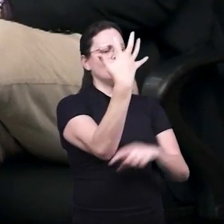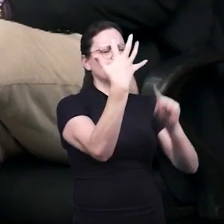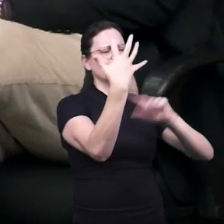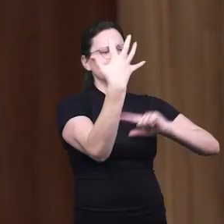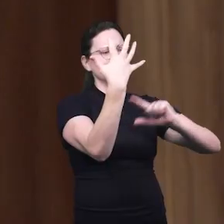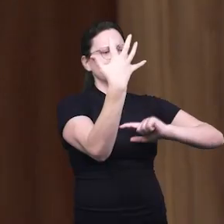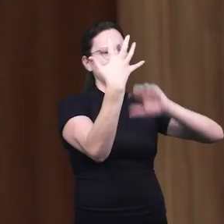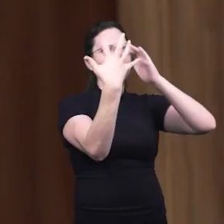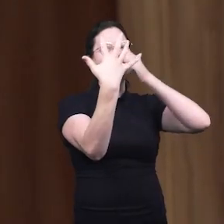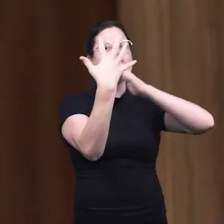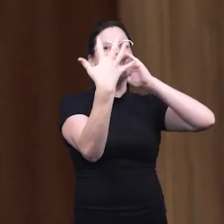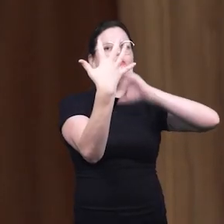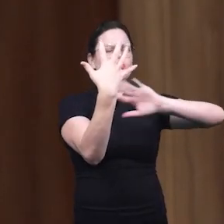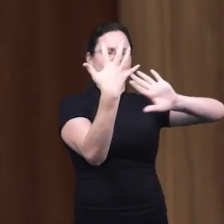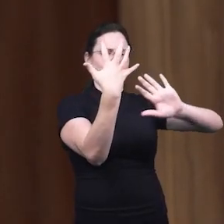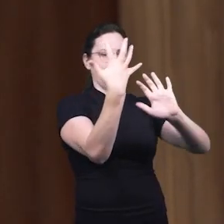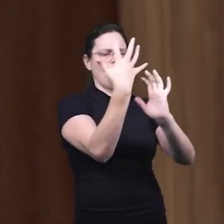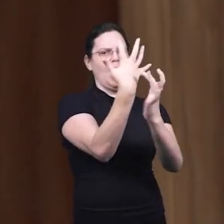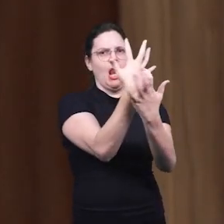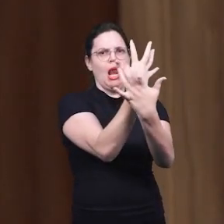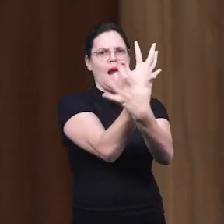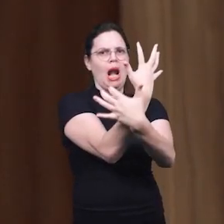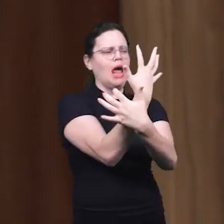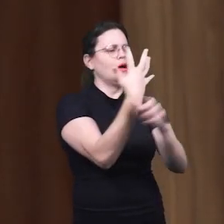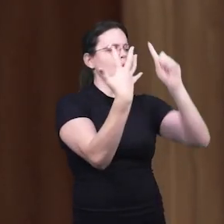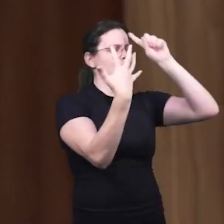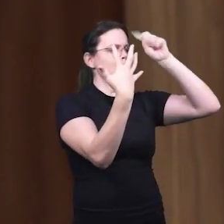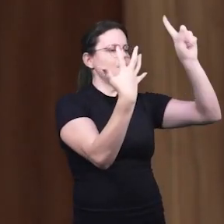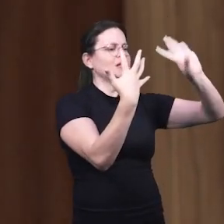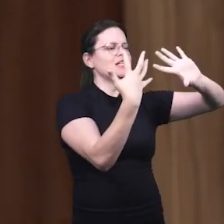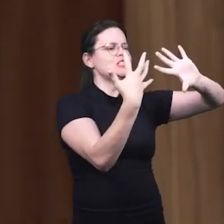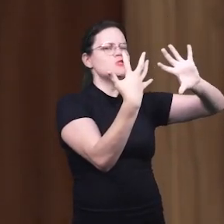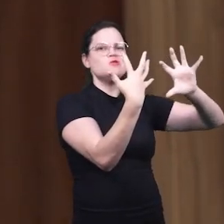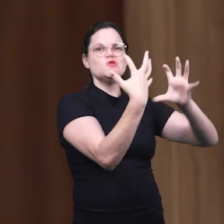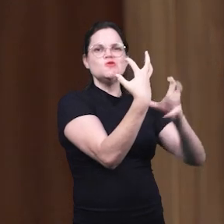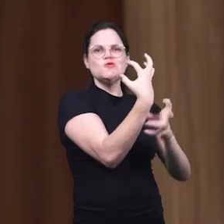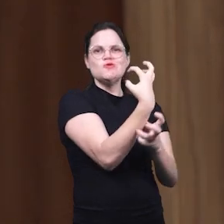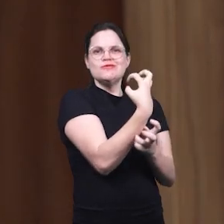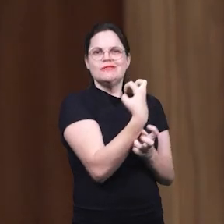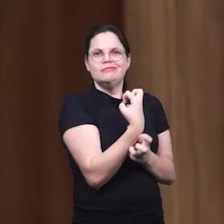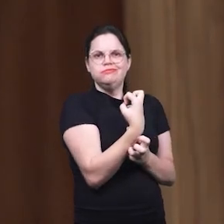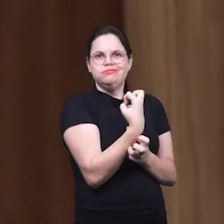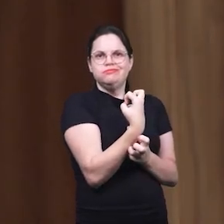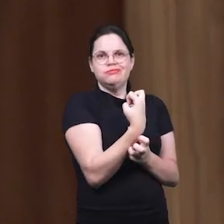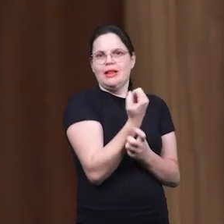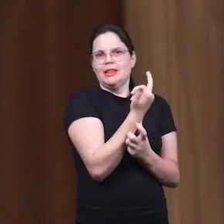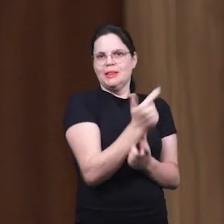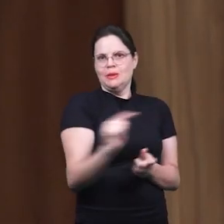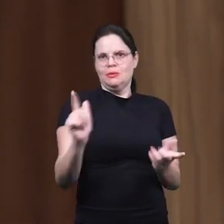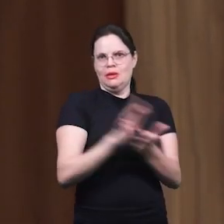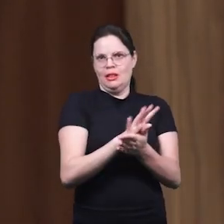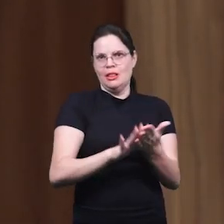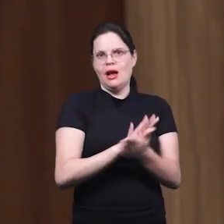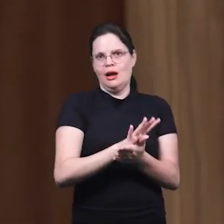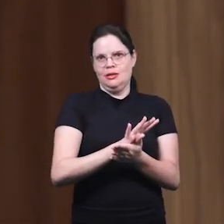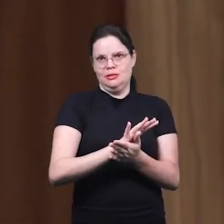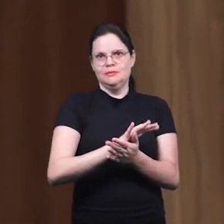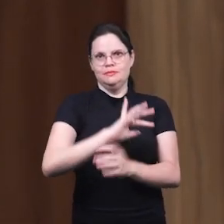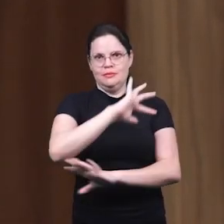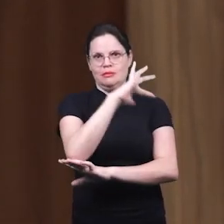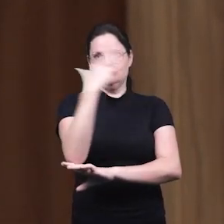terão, então, uma explicação aprofundada nesse mapa da figueira, não é? Nesse Sim. plano profético, quando nós entrarmos